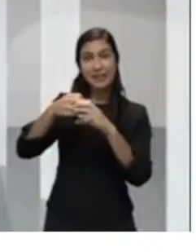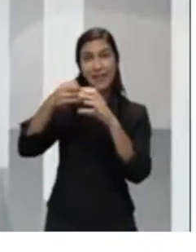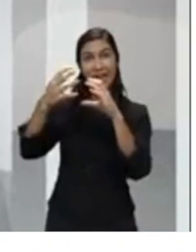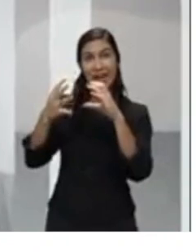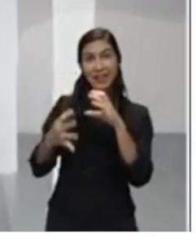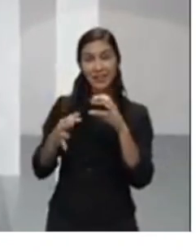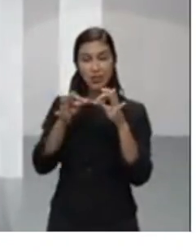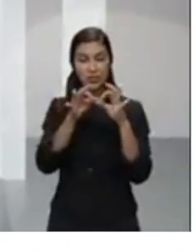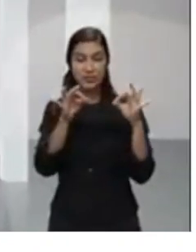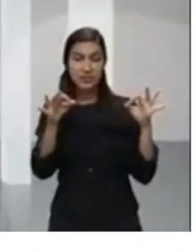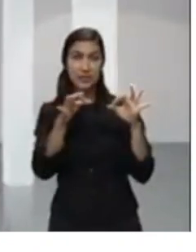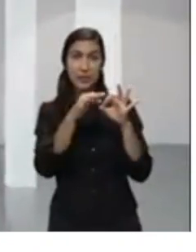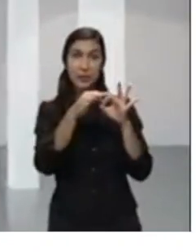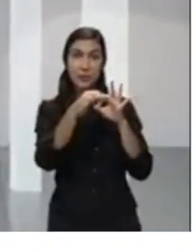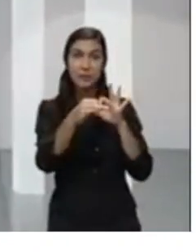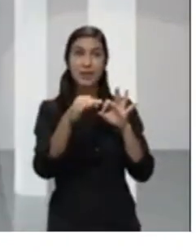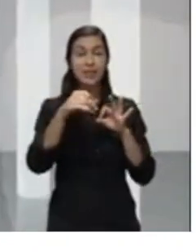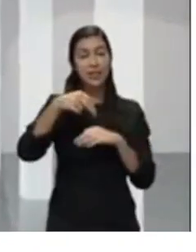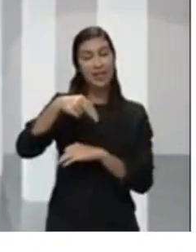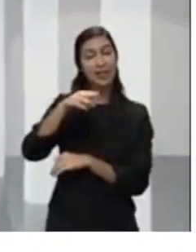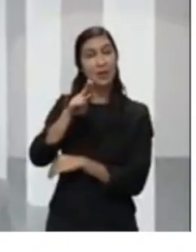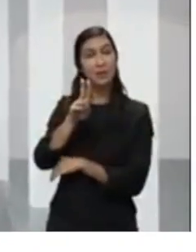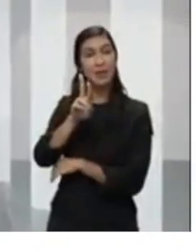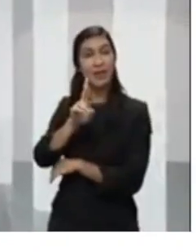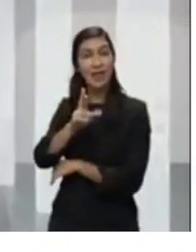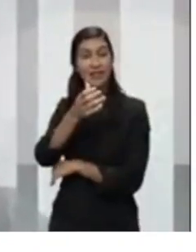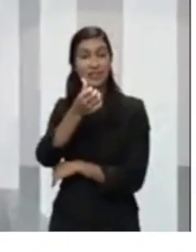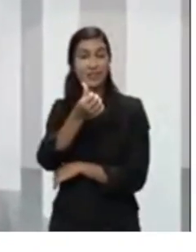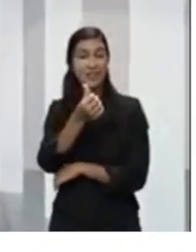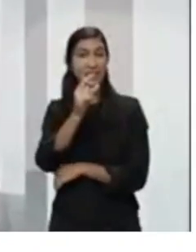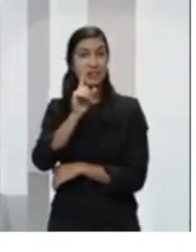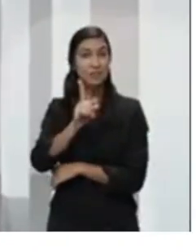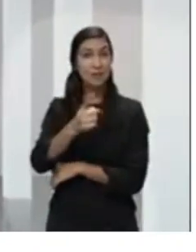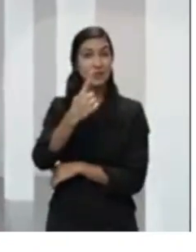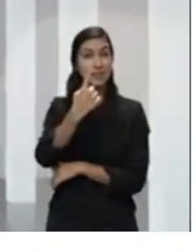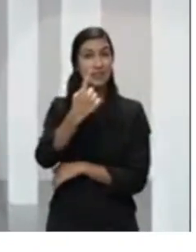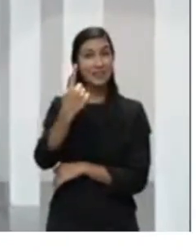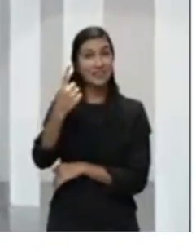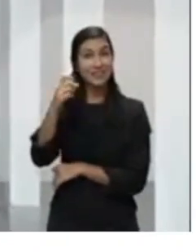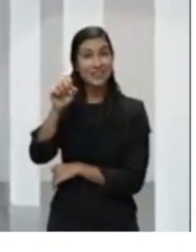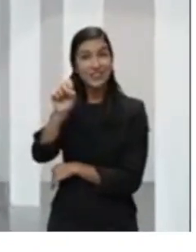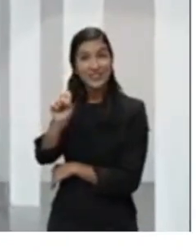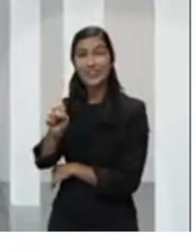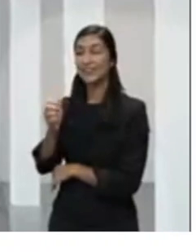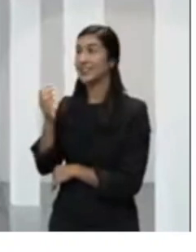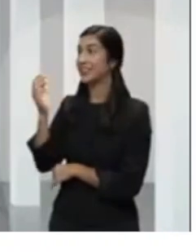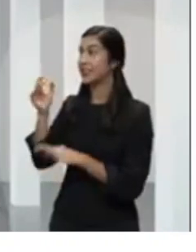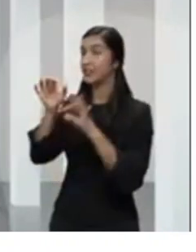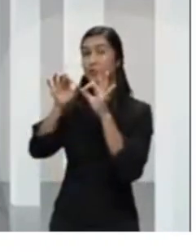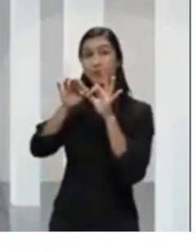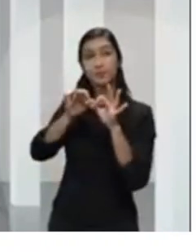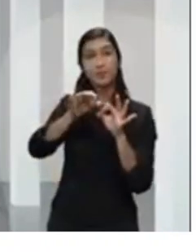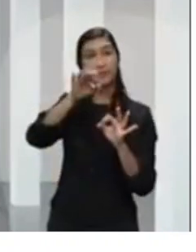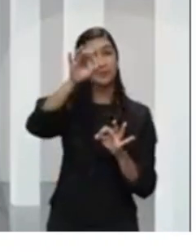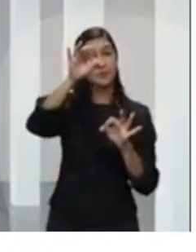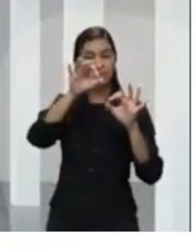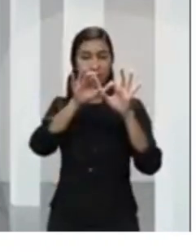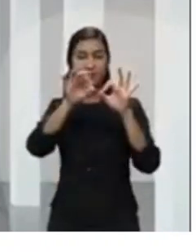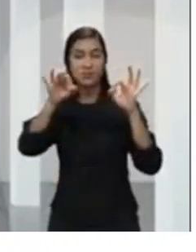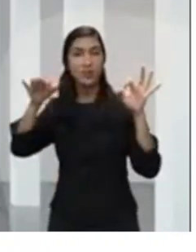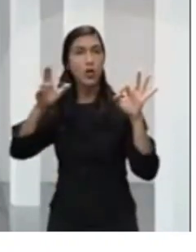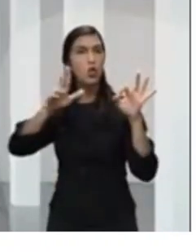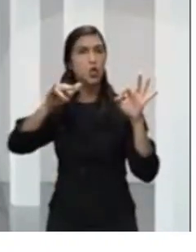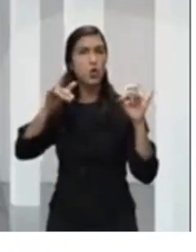características geométricas recomendadas pela NBR 6118, uma seção transversal nunca pode ter